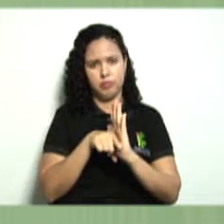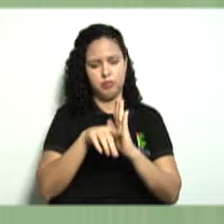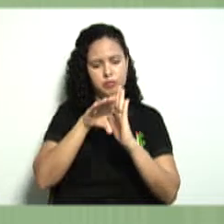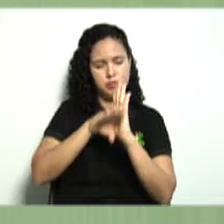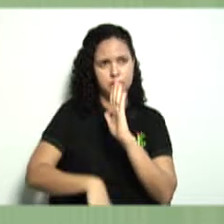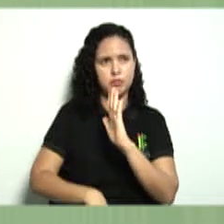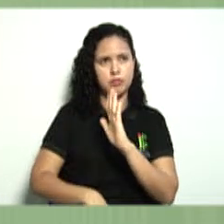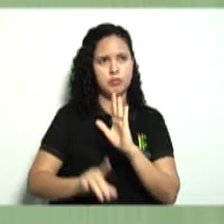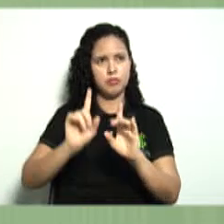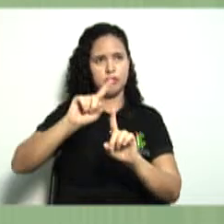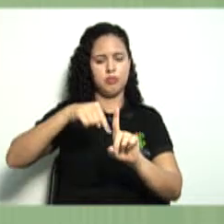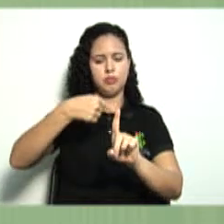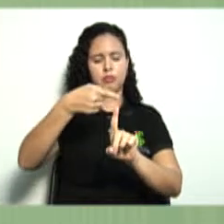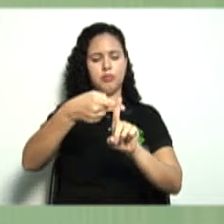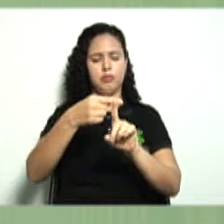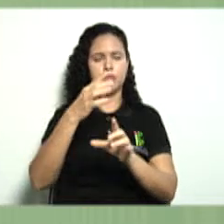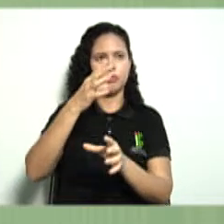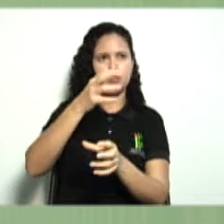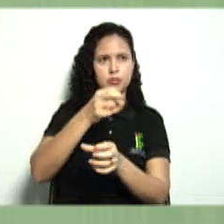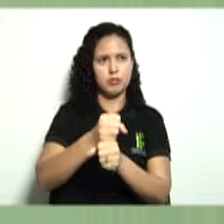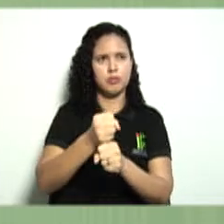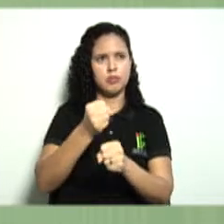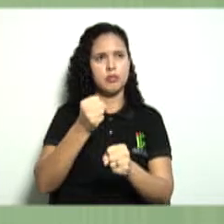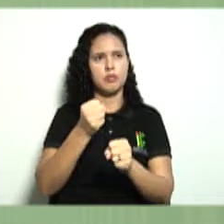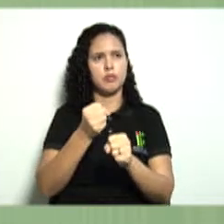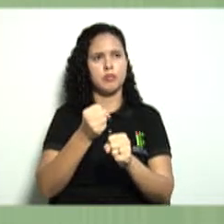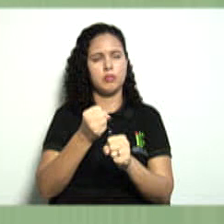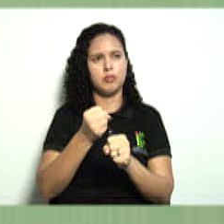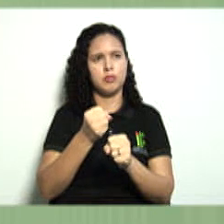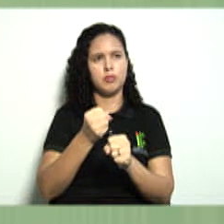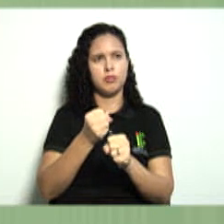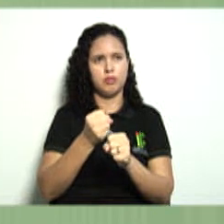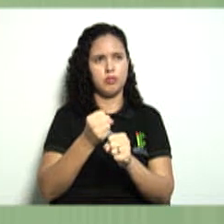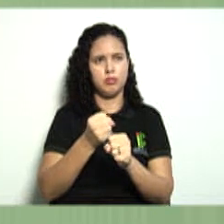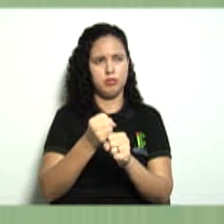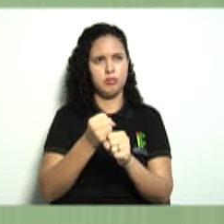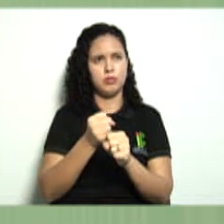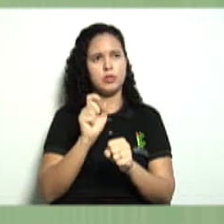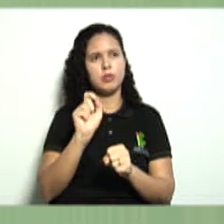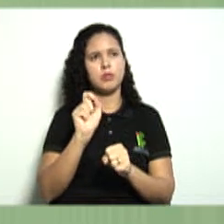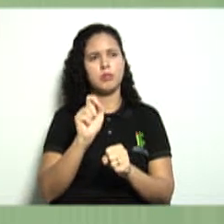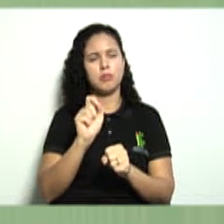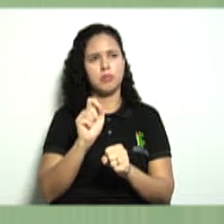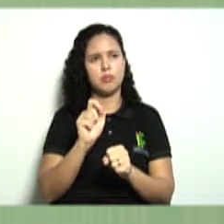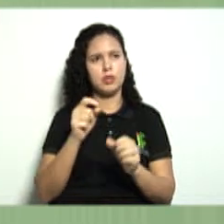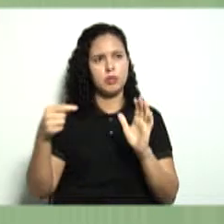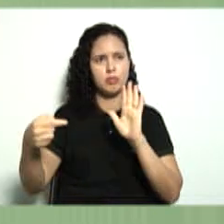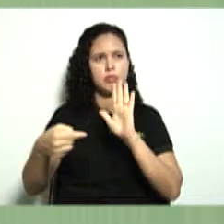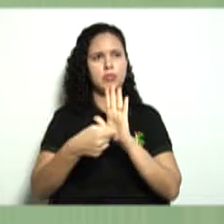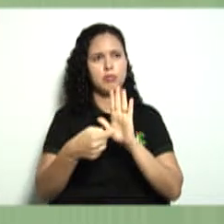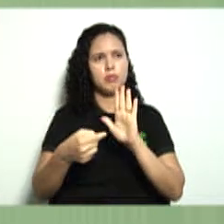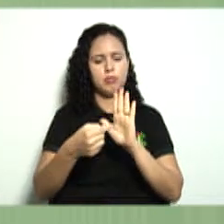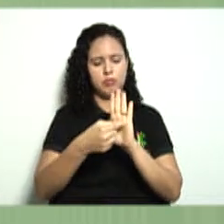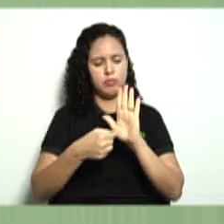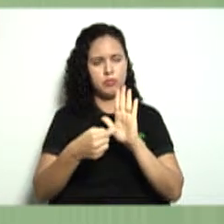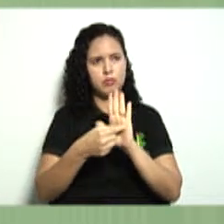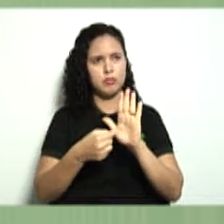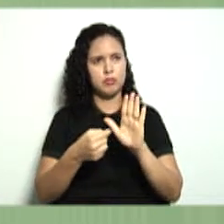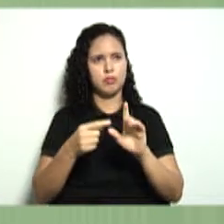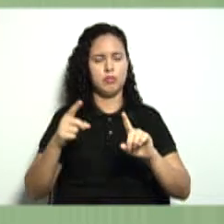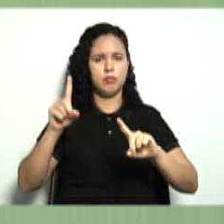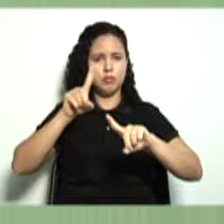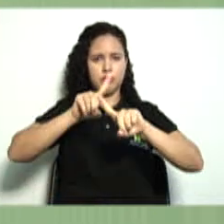para subtração, os operadores para adição. Aqui o que muda é esse asterisco aqui, vocês costumam